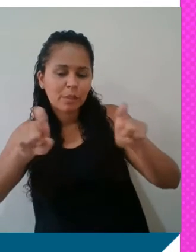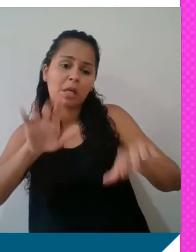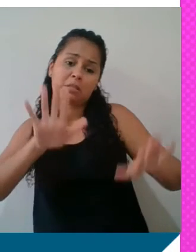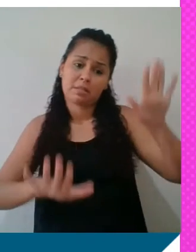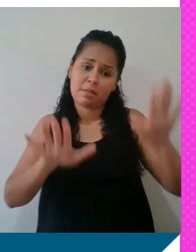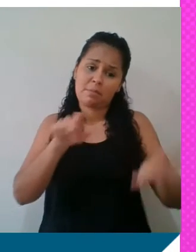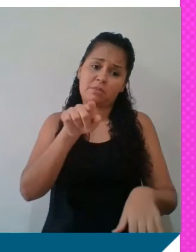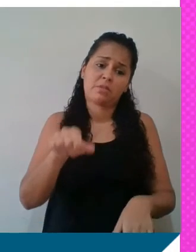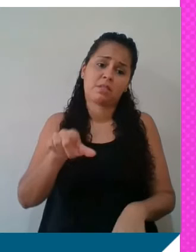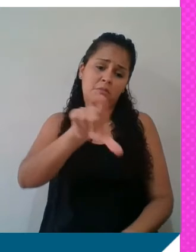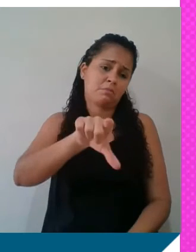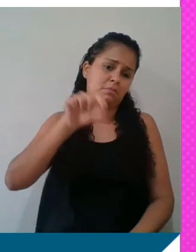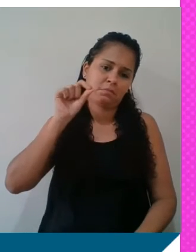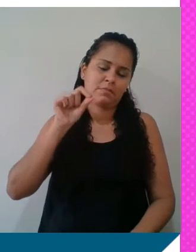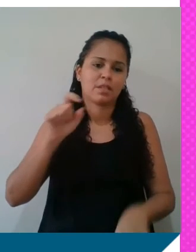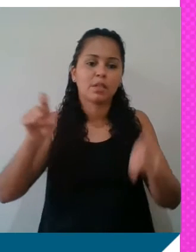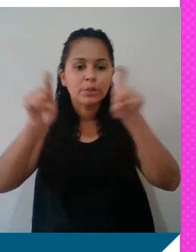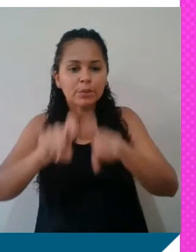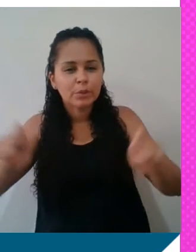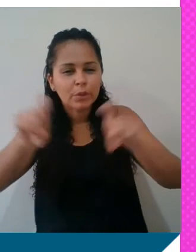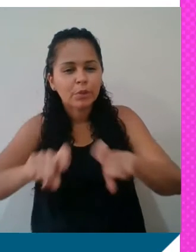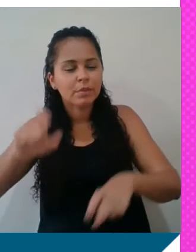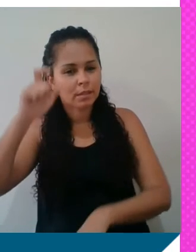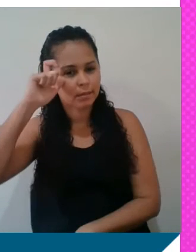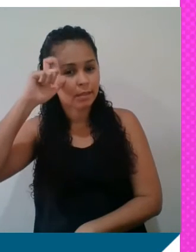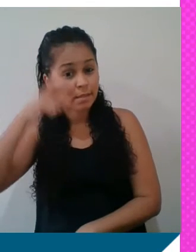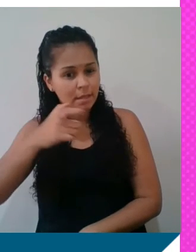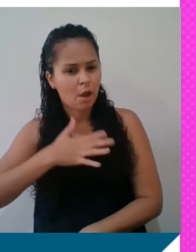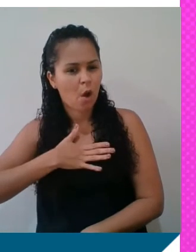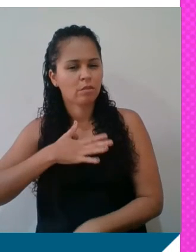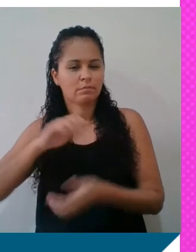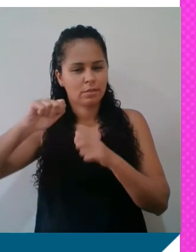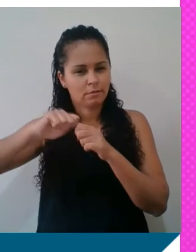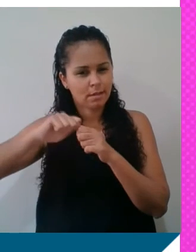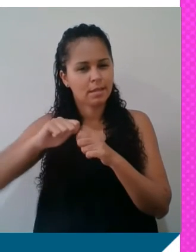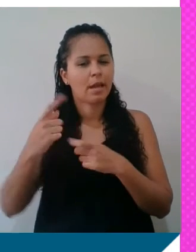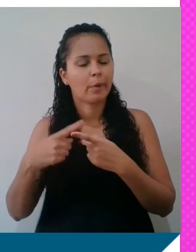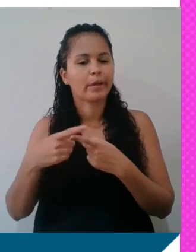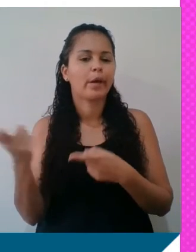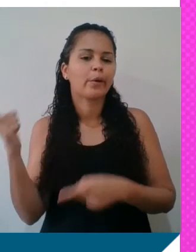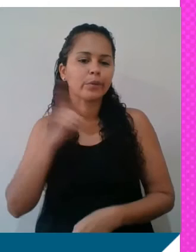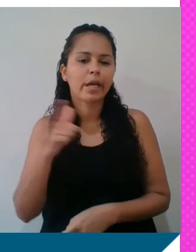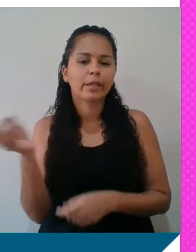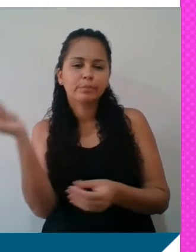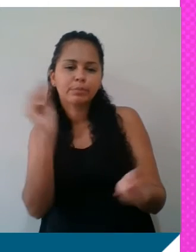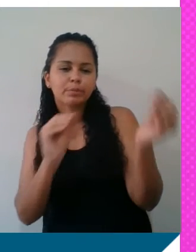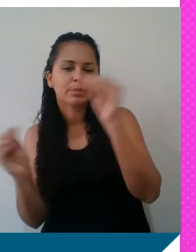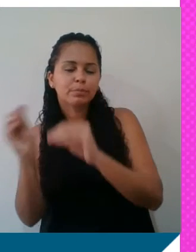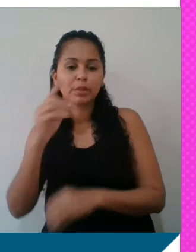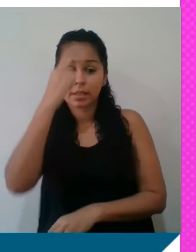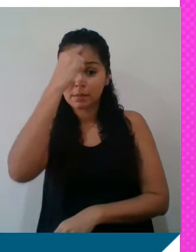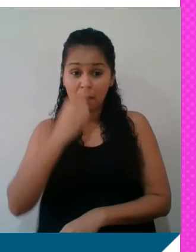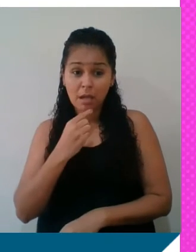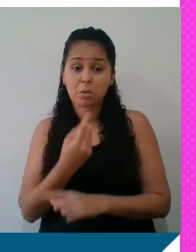do seu gosto, do que você prefere. No computador, ele é bem interessante, eu gosto de fazer, porque a gente consegue, né, incluir direto as imagens. Você joga no